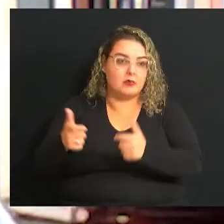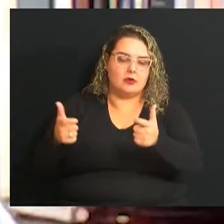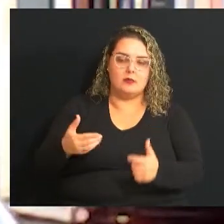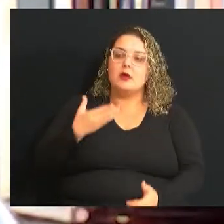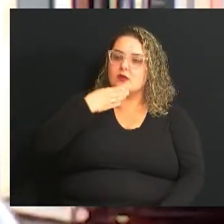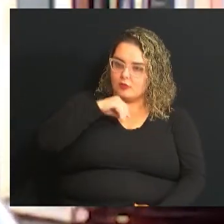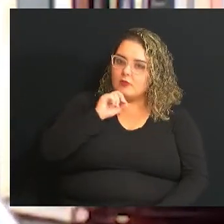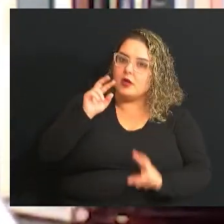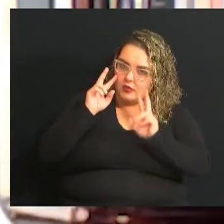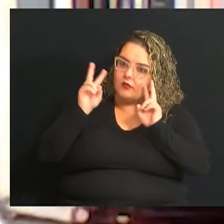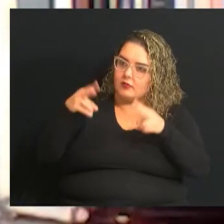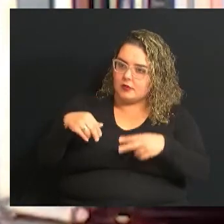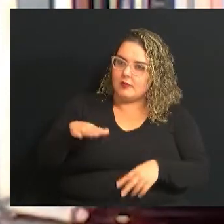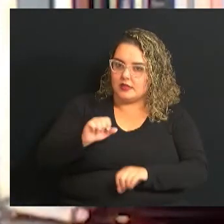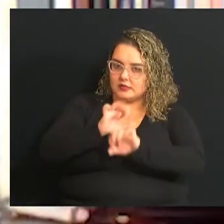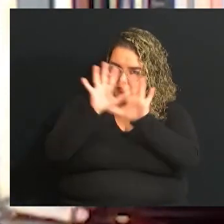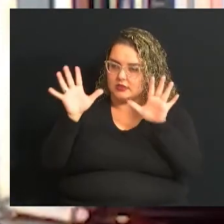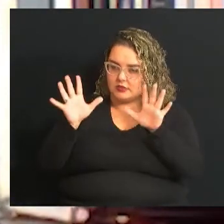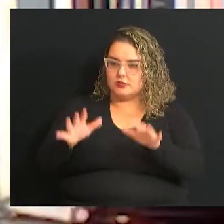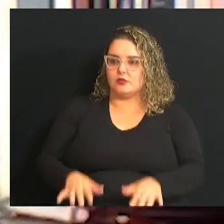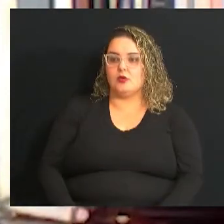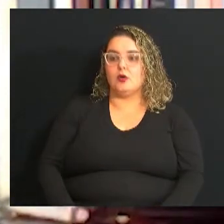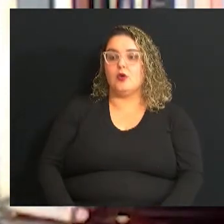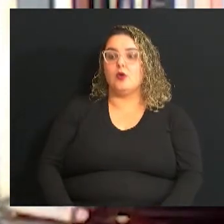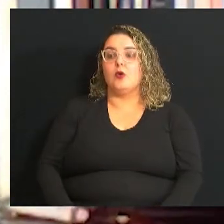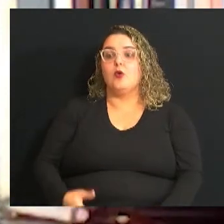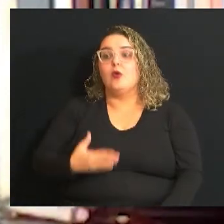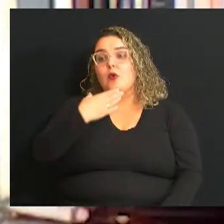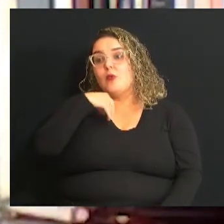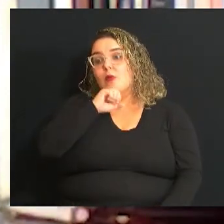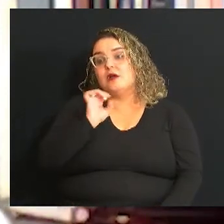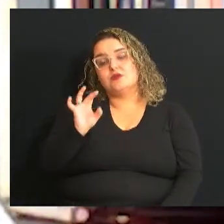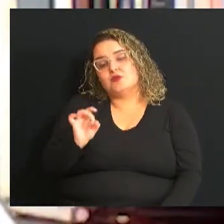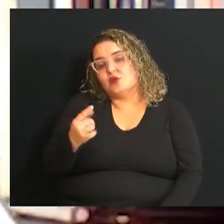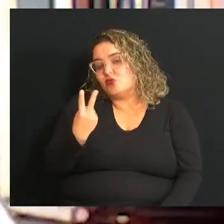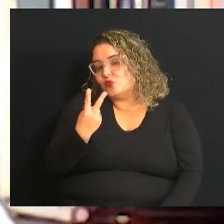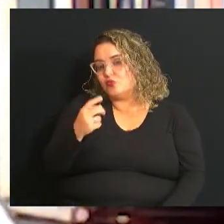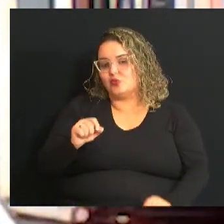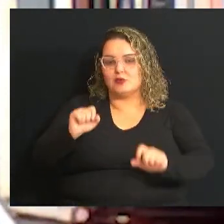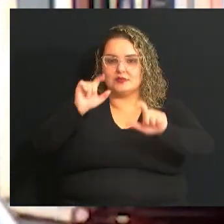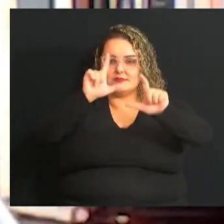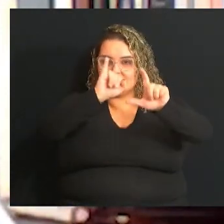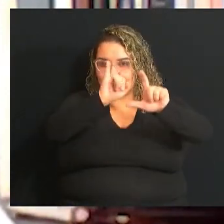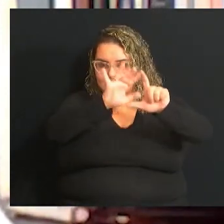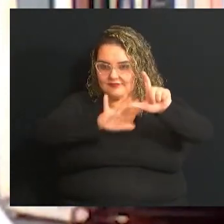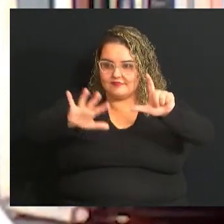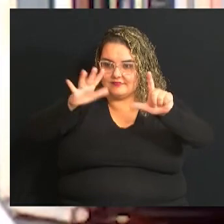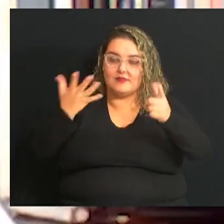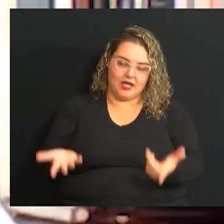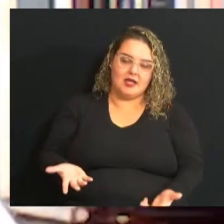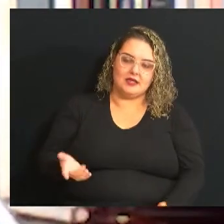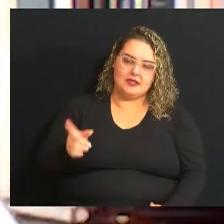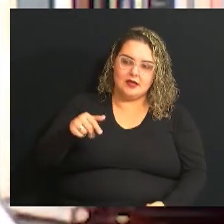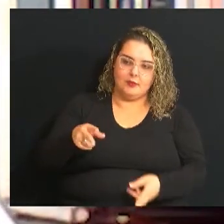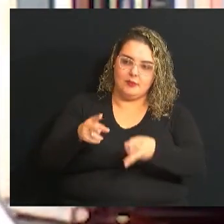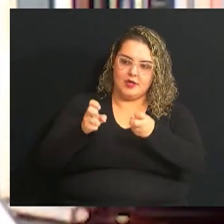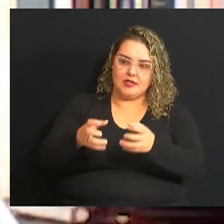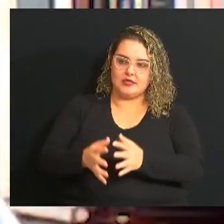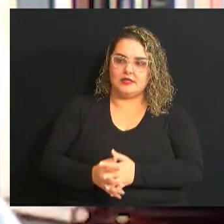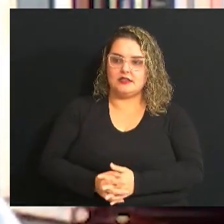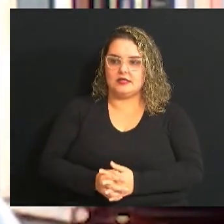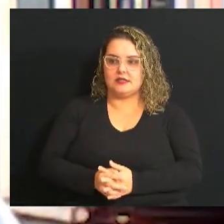né? A gente encontrou a certidão de nascimento do Manuel José Gomes, do pai do Carlos Gomes, né? E ali